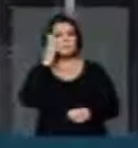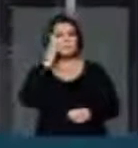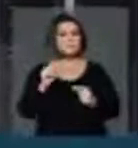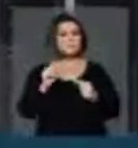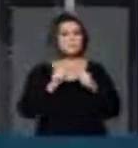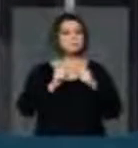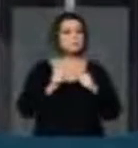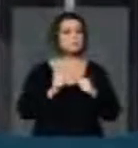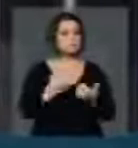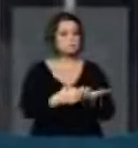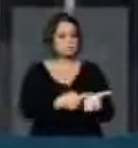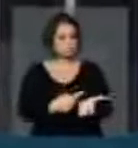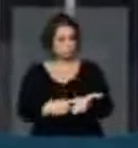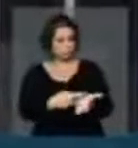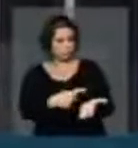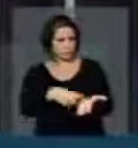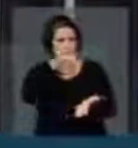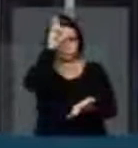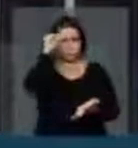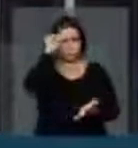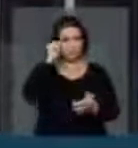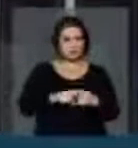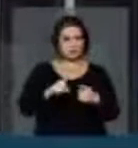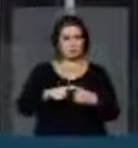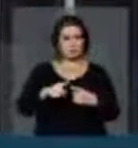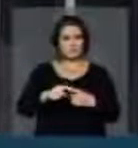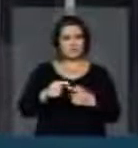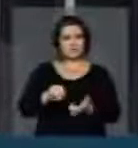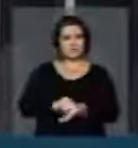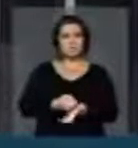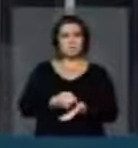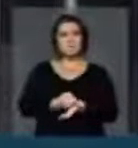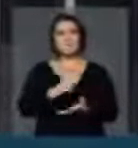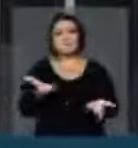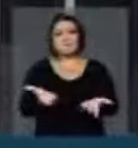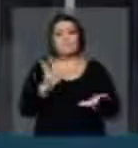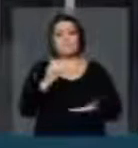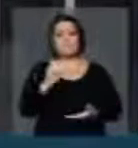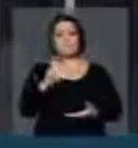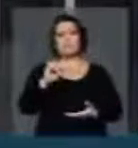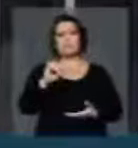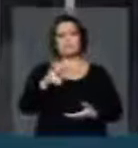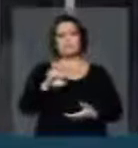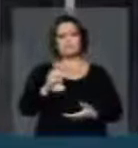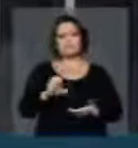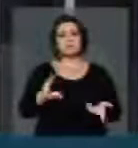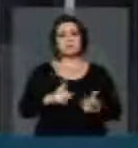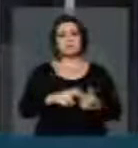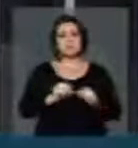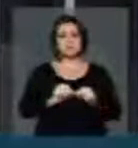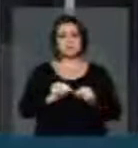esses prefeitos e essas prefeituras que estão sendo cooptadas, quais são os crimes que eles estão praticando